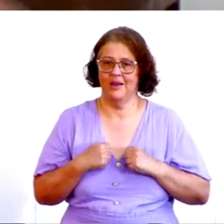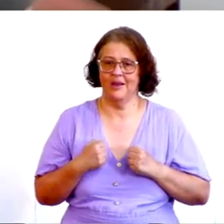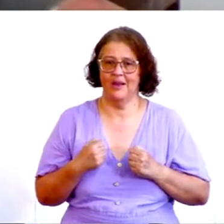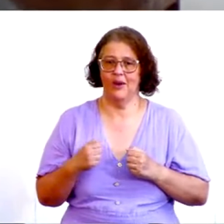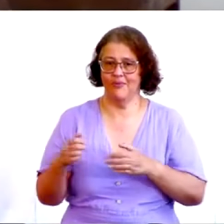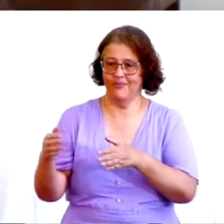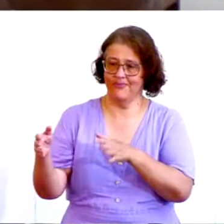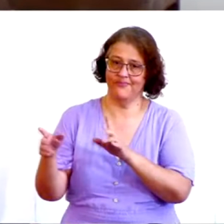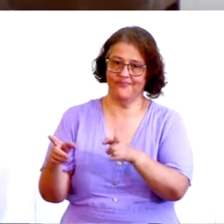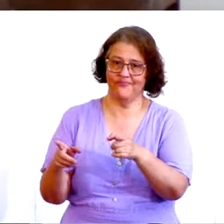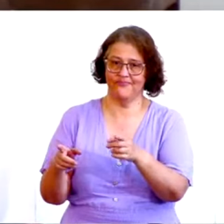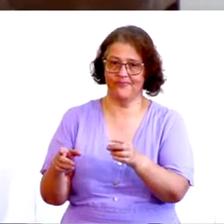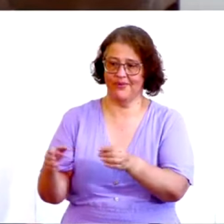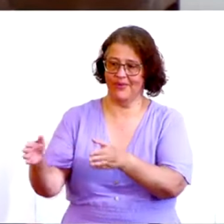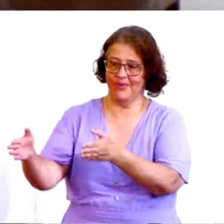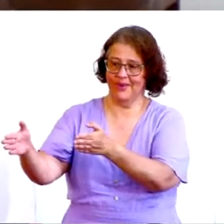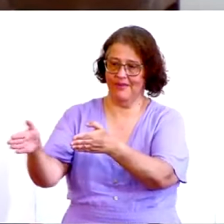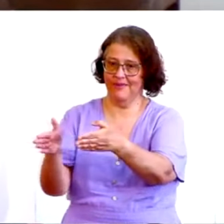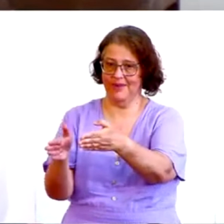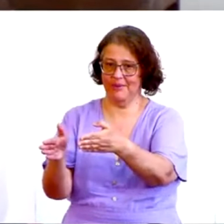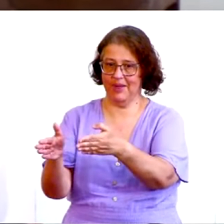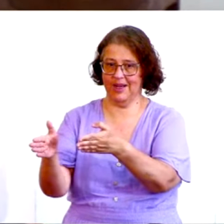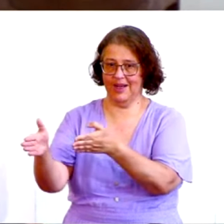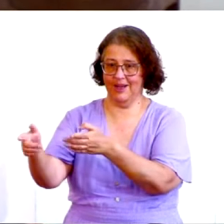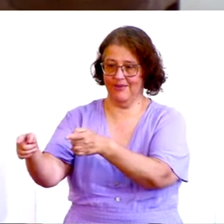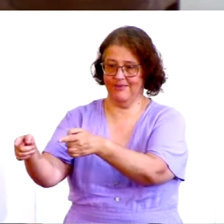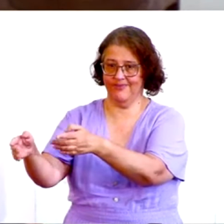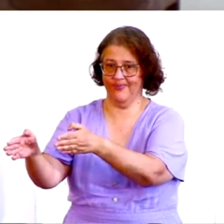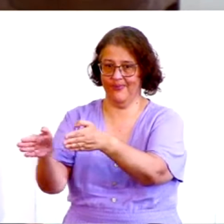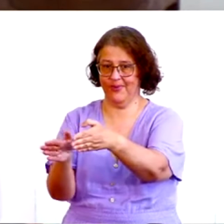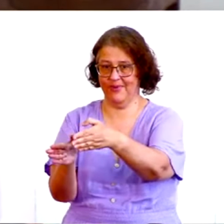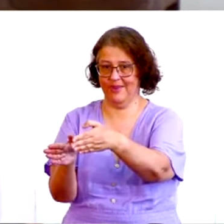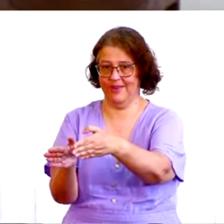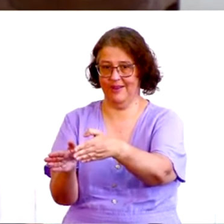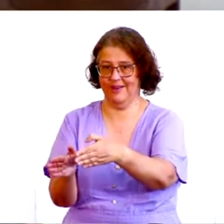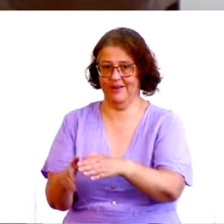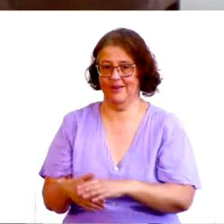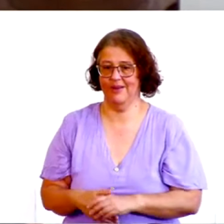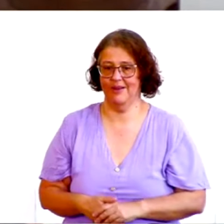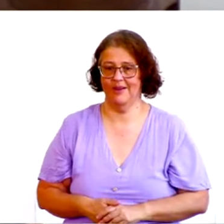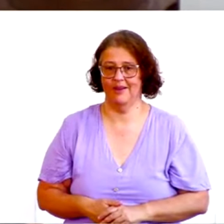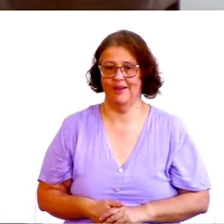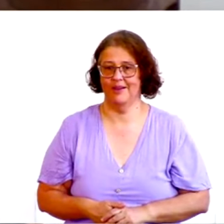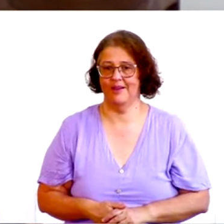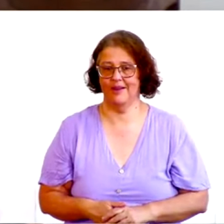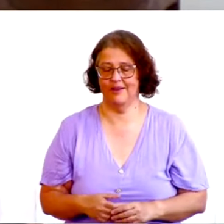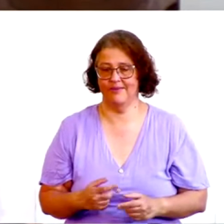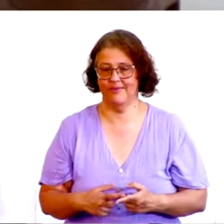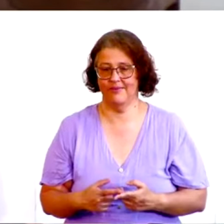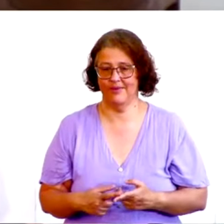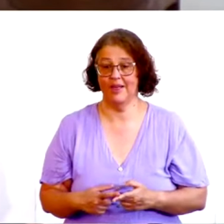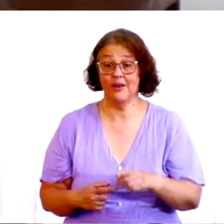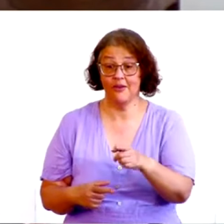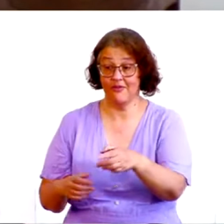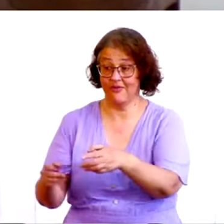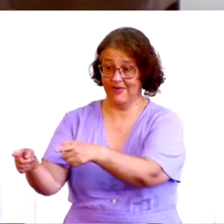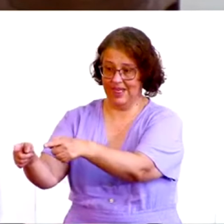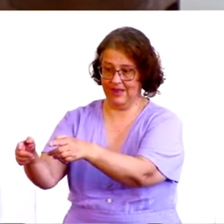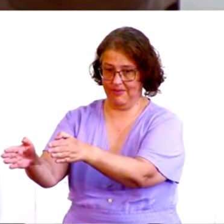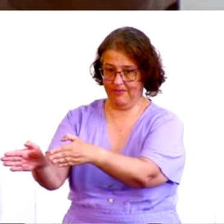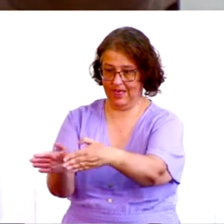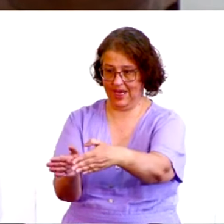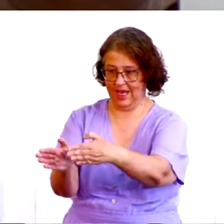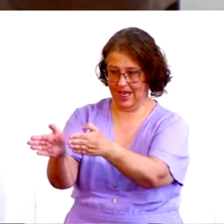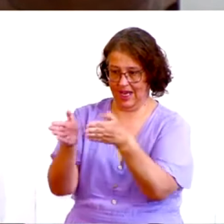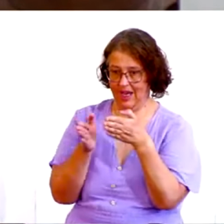desertico existe um povo que tem sorriso nos lábios tem brilho nos olhos que olha